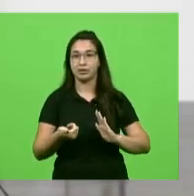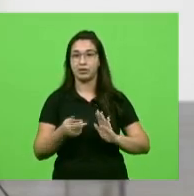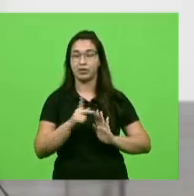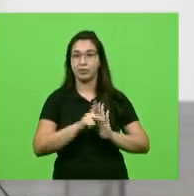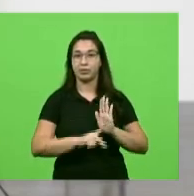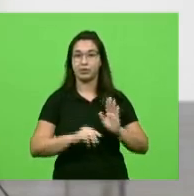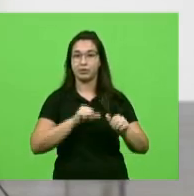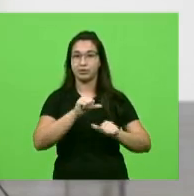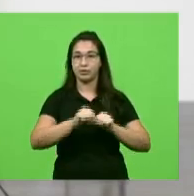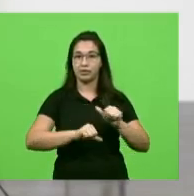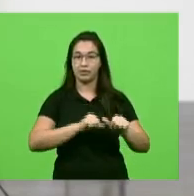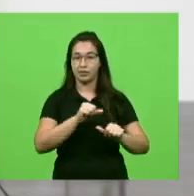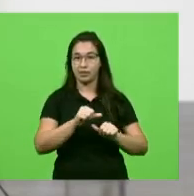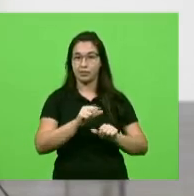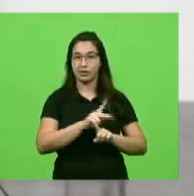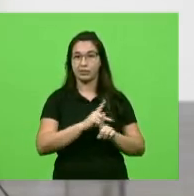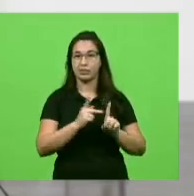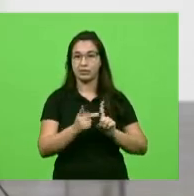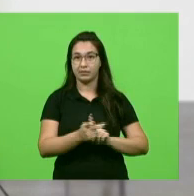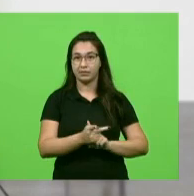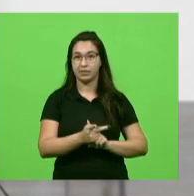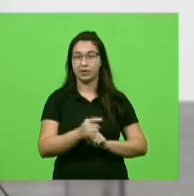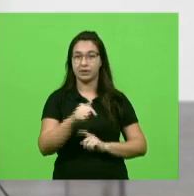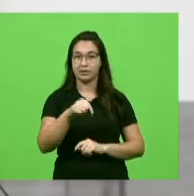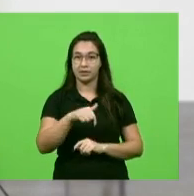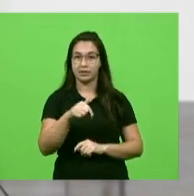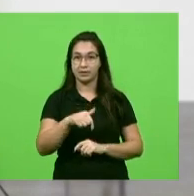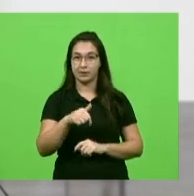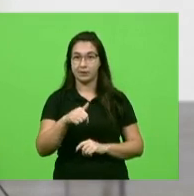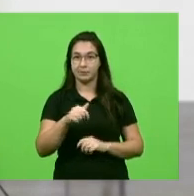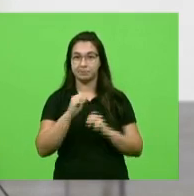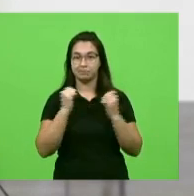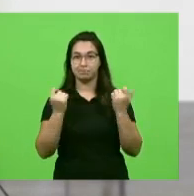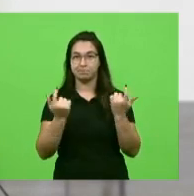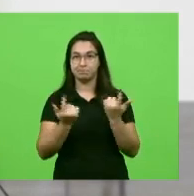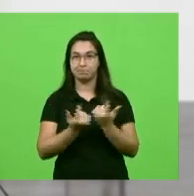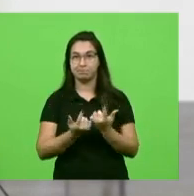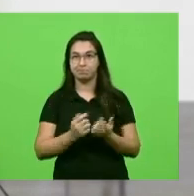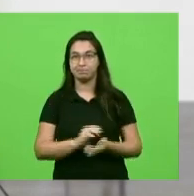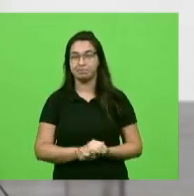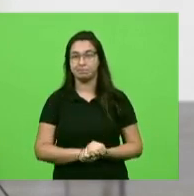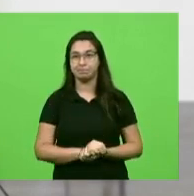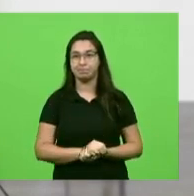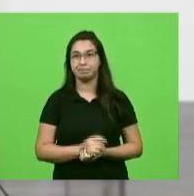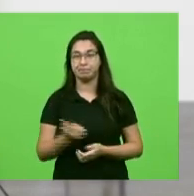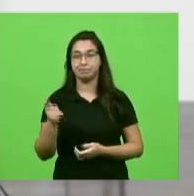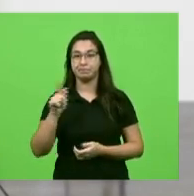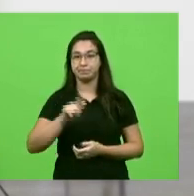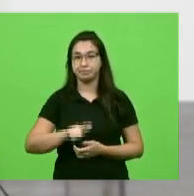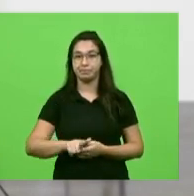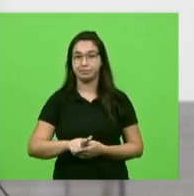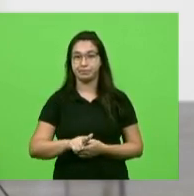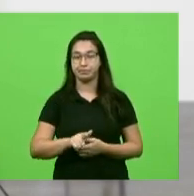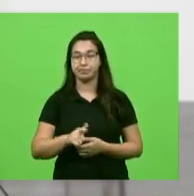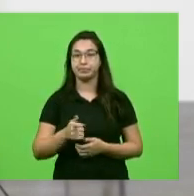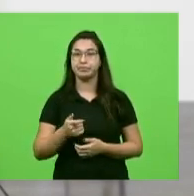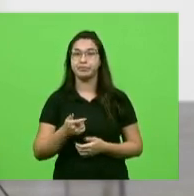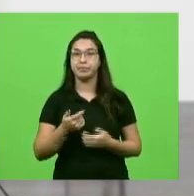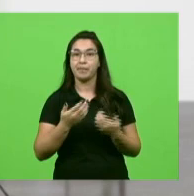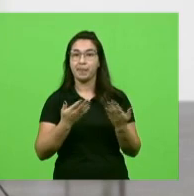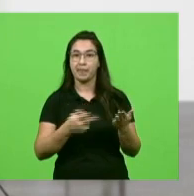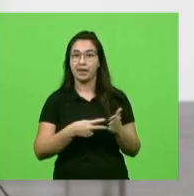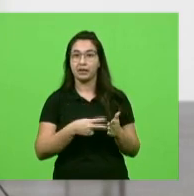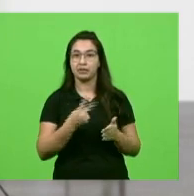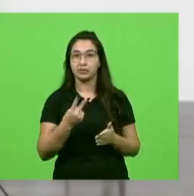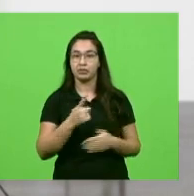reforma da Previdência em trânsito no Parlamento. Na mesma peça, formulou-se acusações em face da vice-governadora